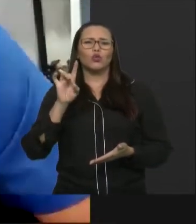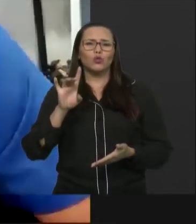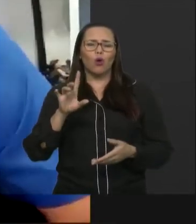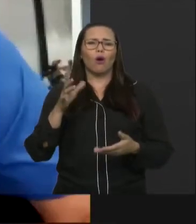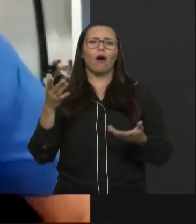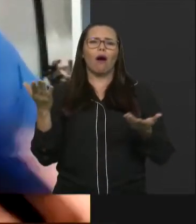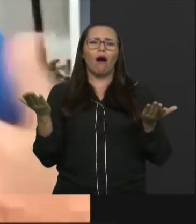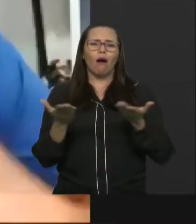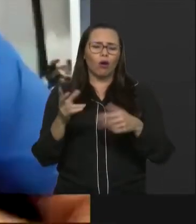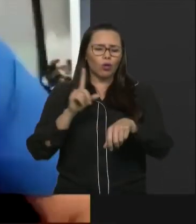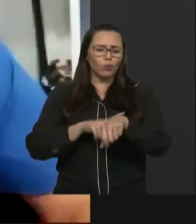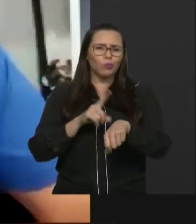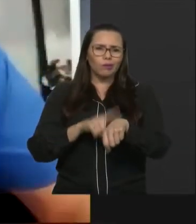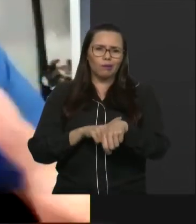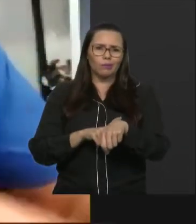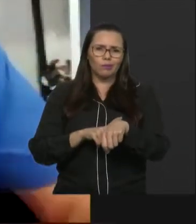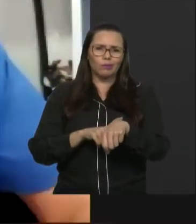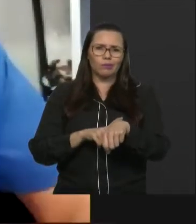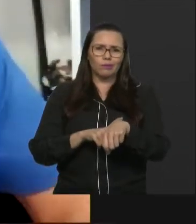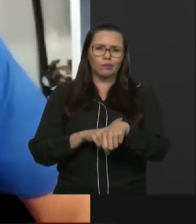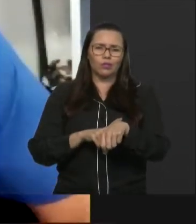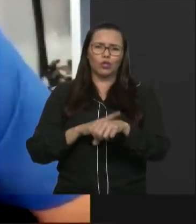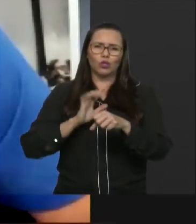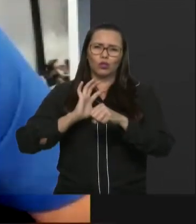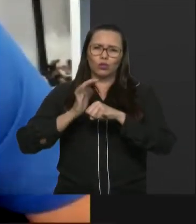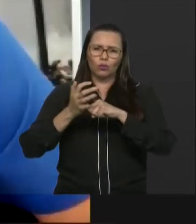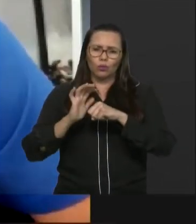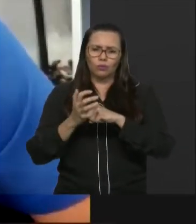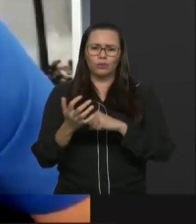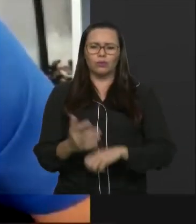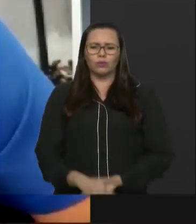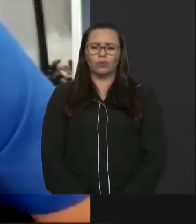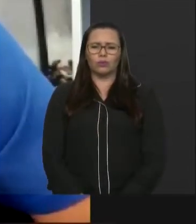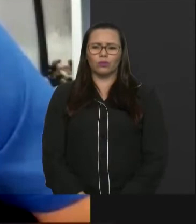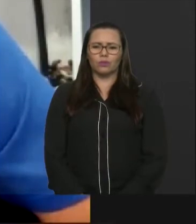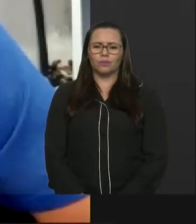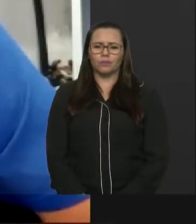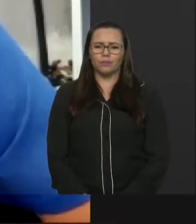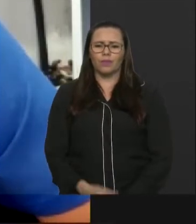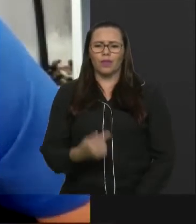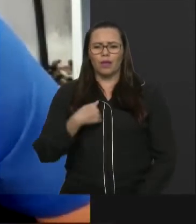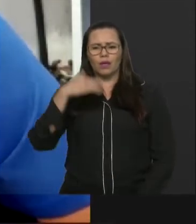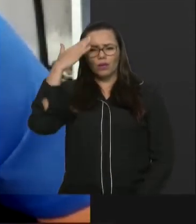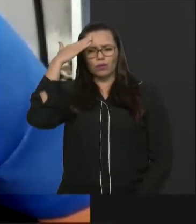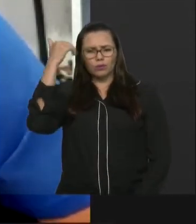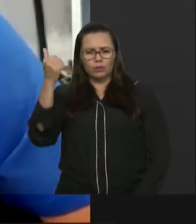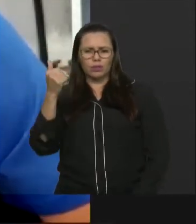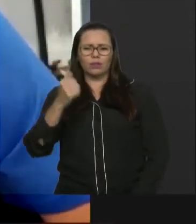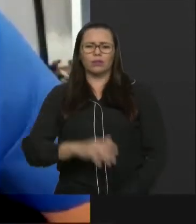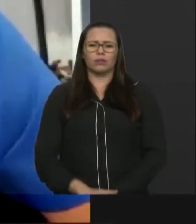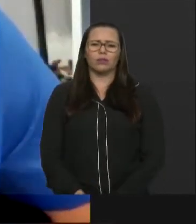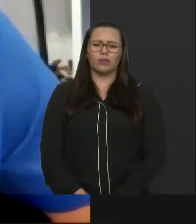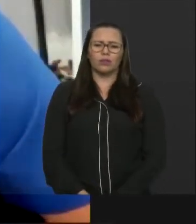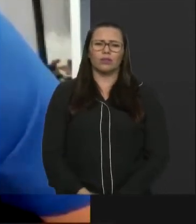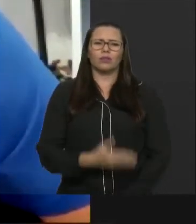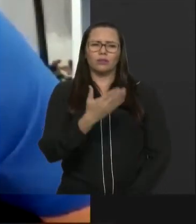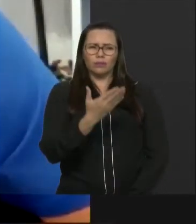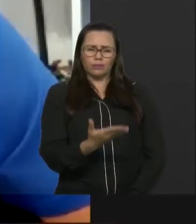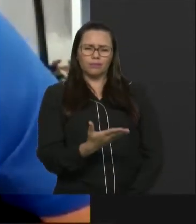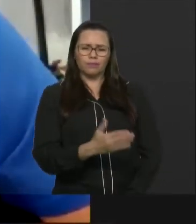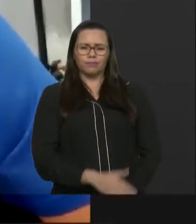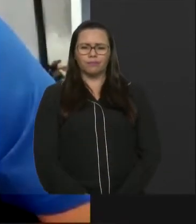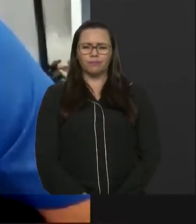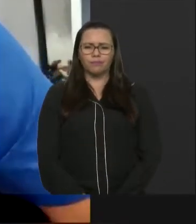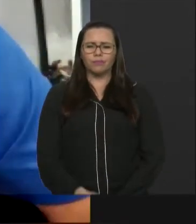legal. Só do ponto de vista emocional que cada um pode dar o voto, eu sei que Vossa Excelência deu e ninguém puder, mas eu acho que pode